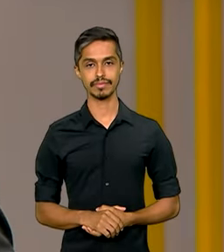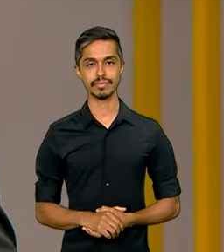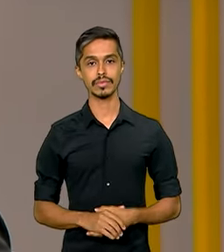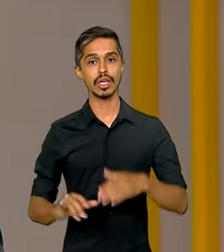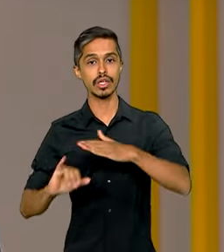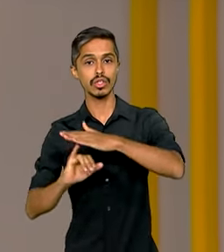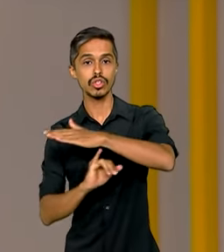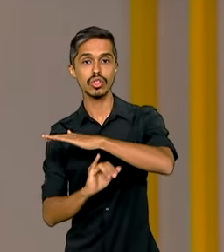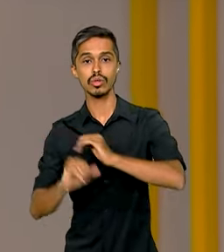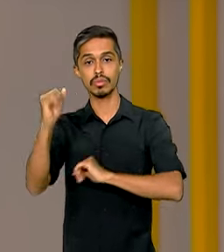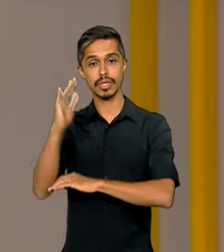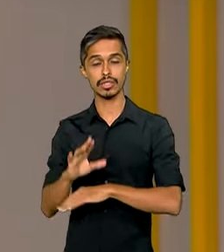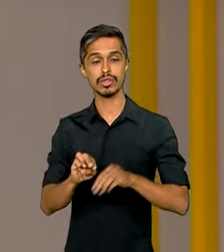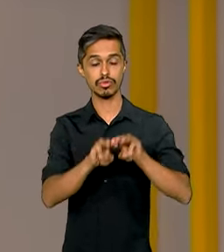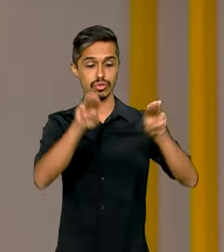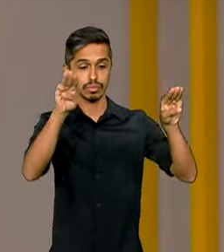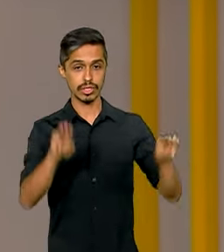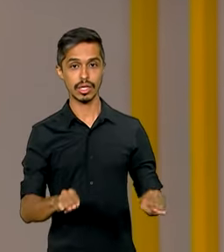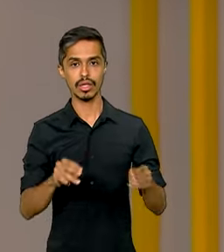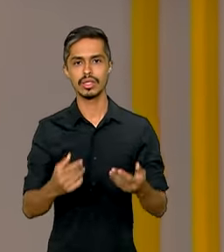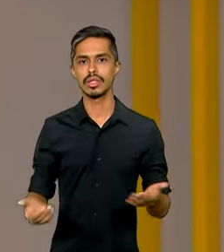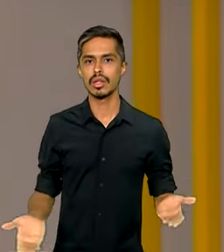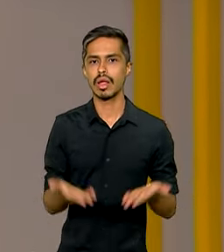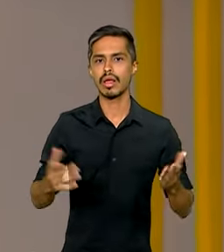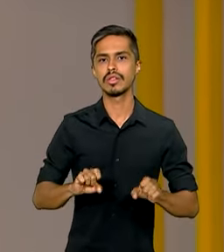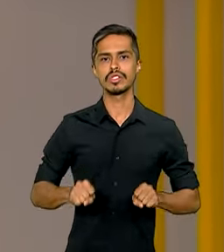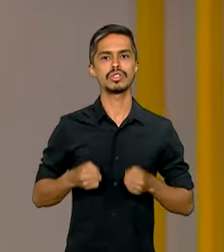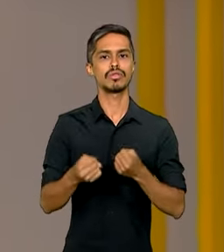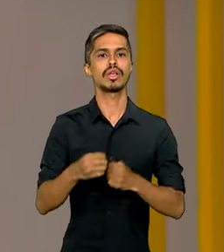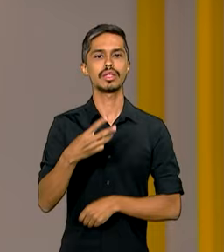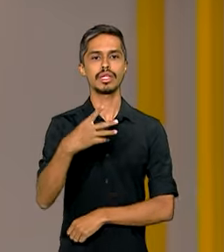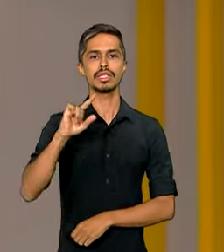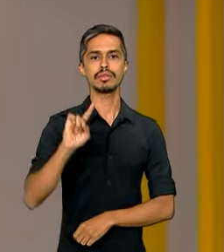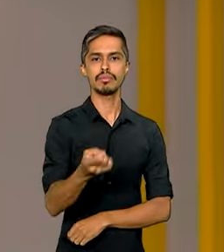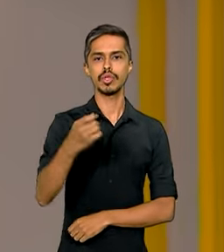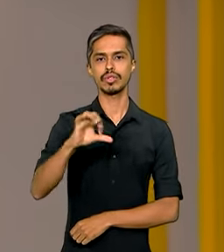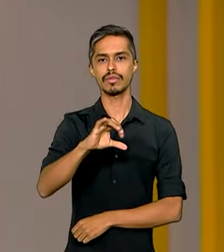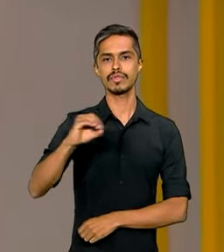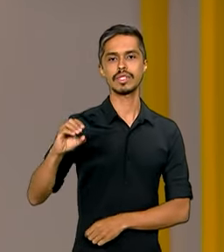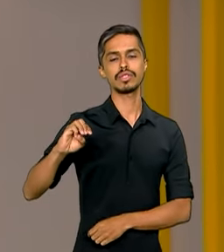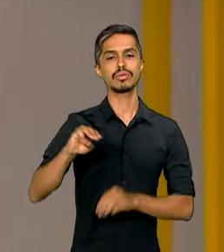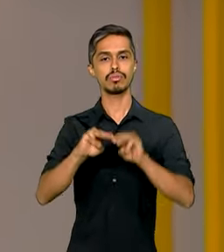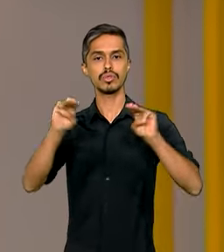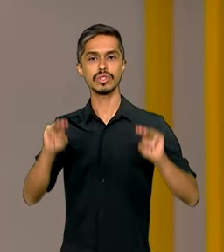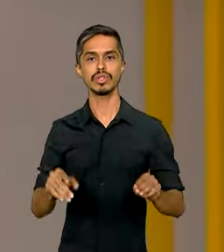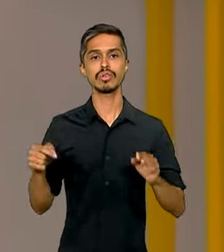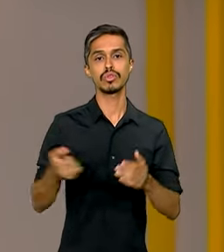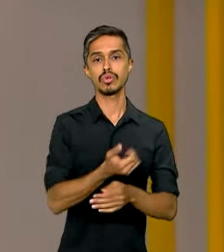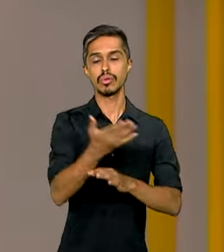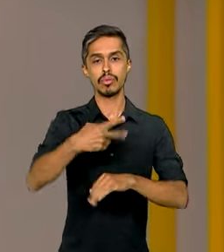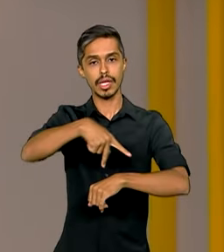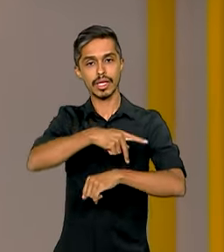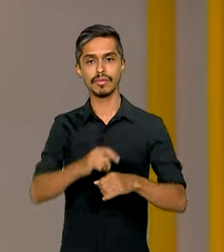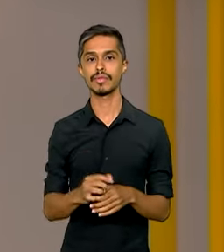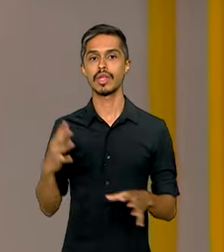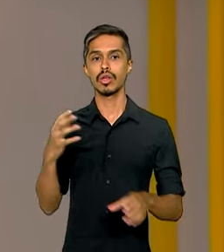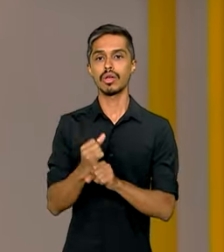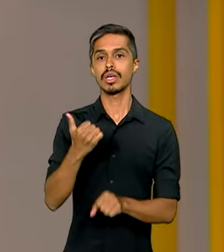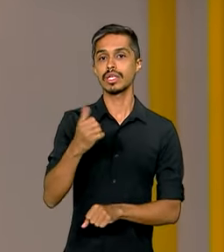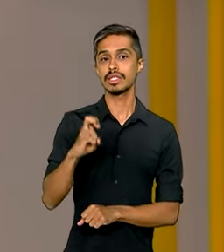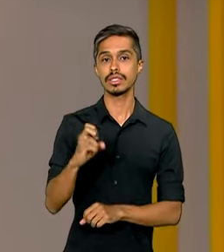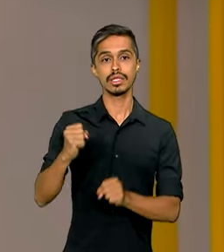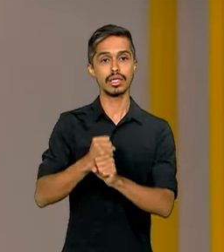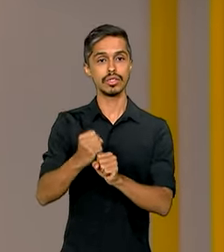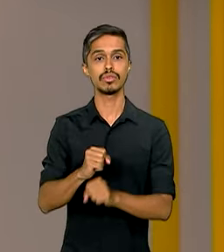O Instituto Brasileiro de Museus promove ações para mais de 3.900 museus no país. Ao completar 15 anos de